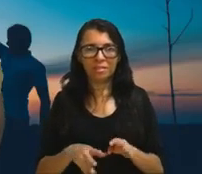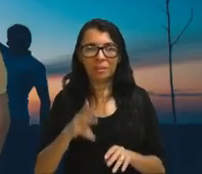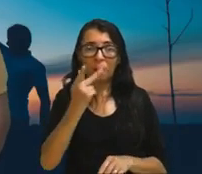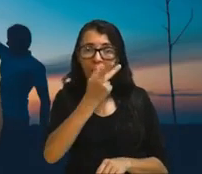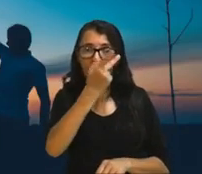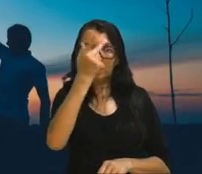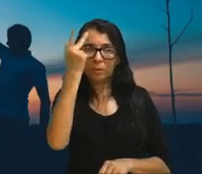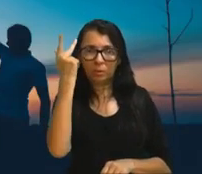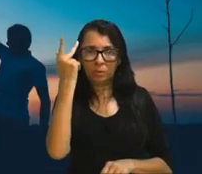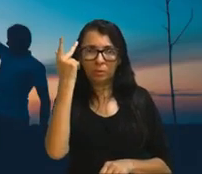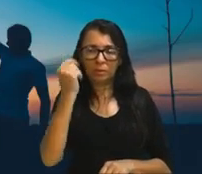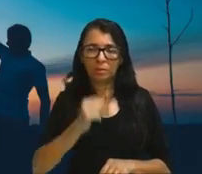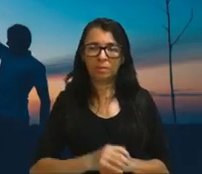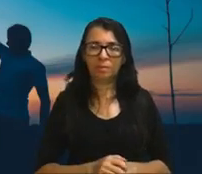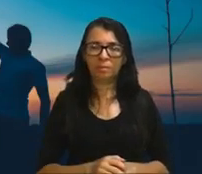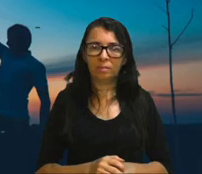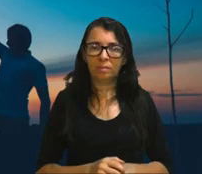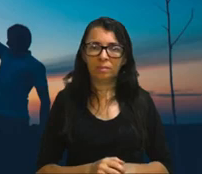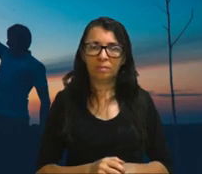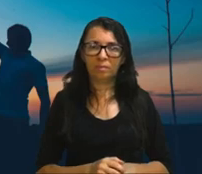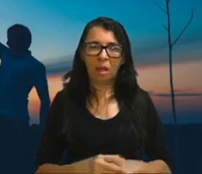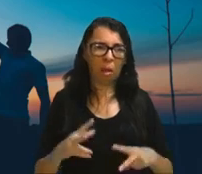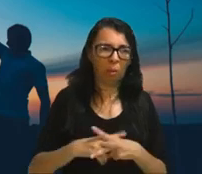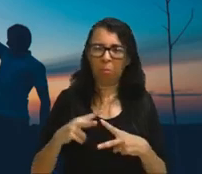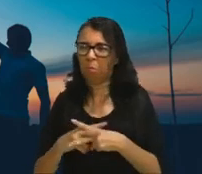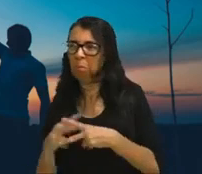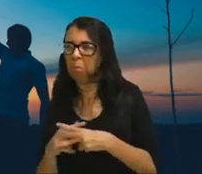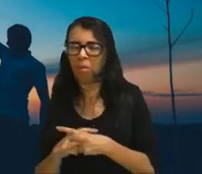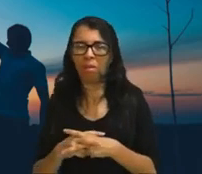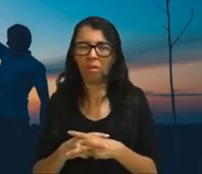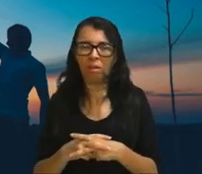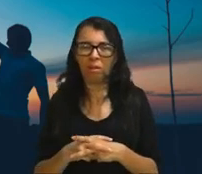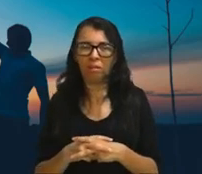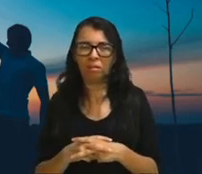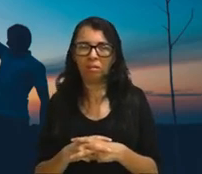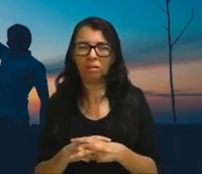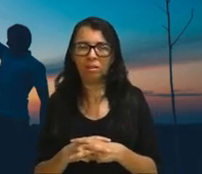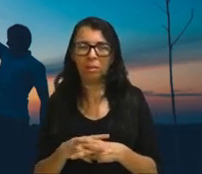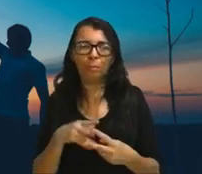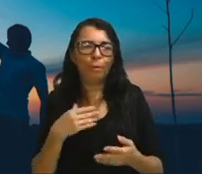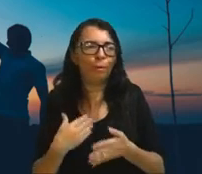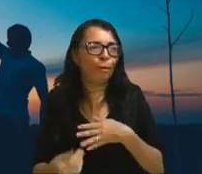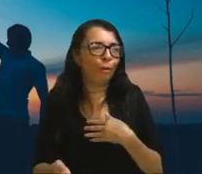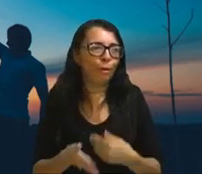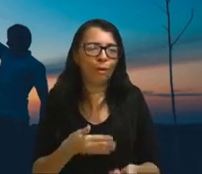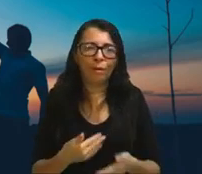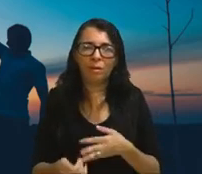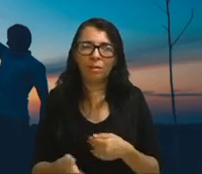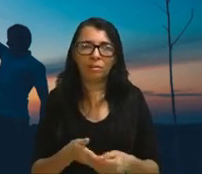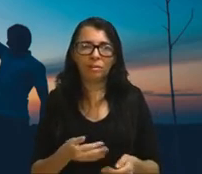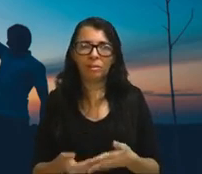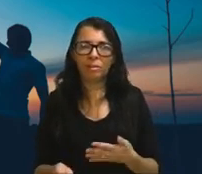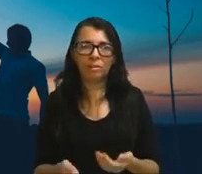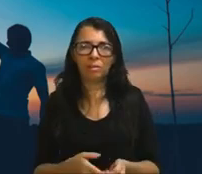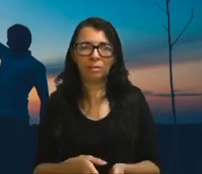sua educação ou a forma de tratar o outro fácil demais. Eles deixam